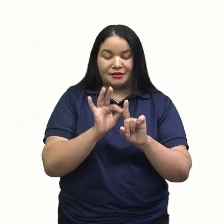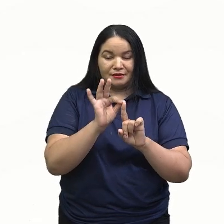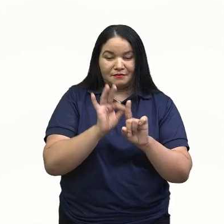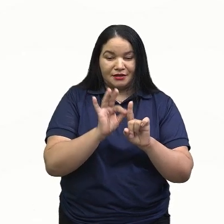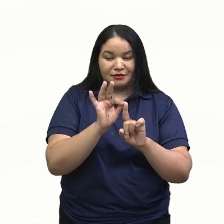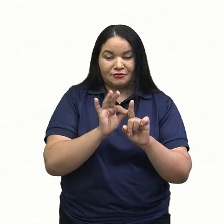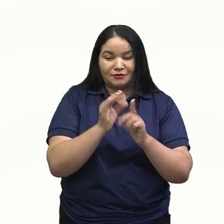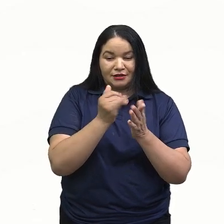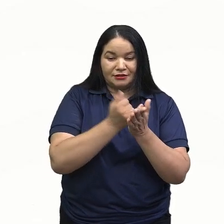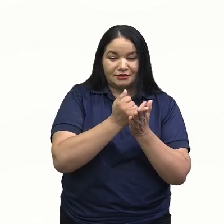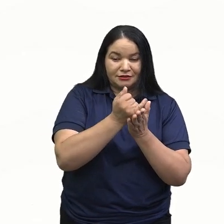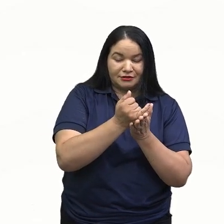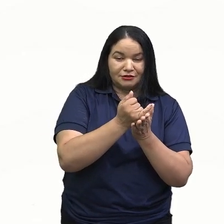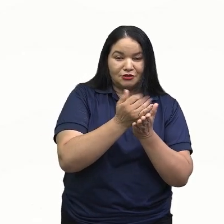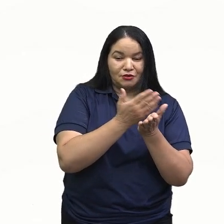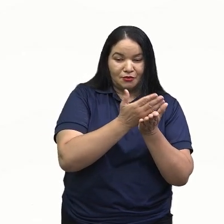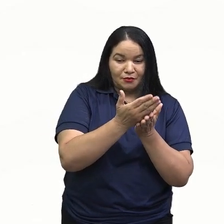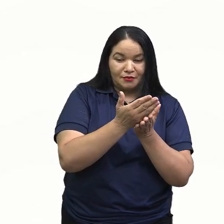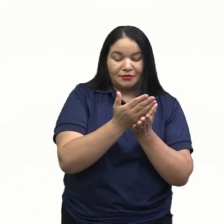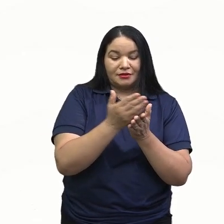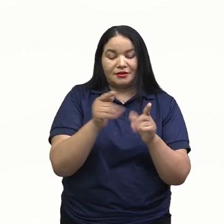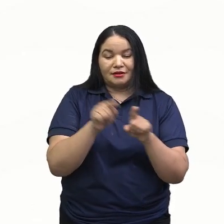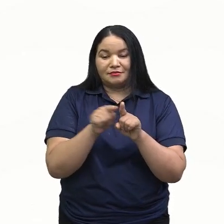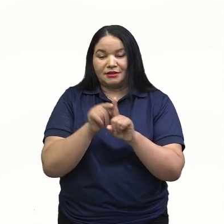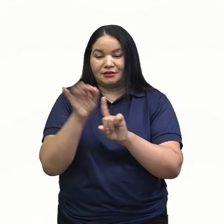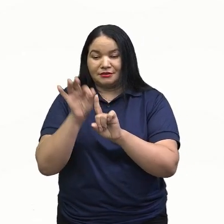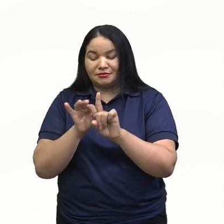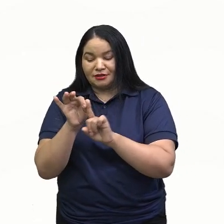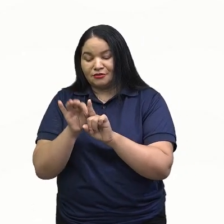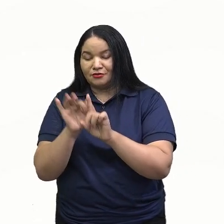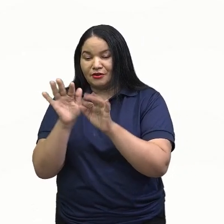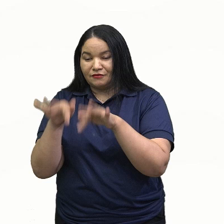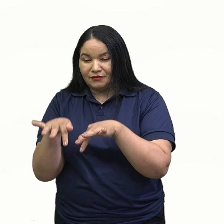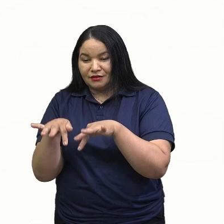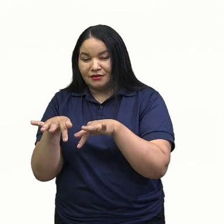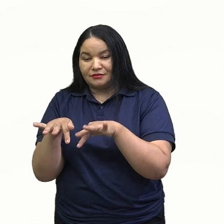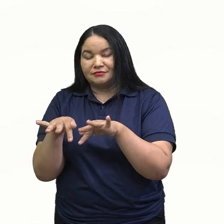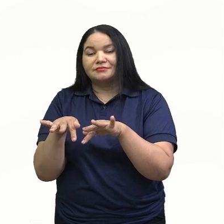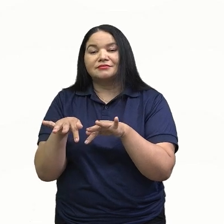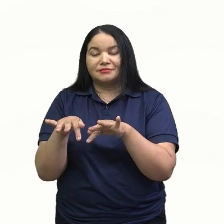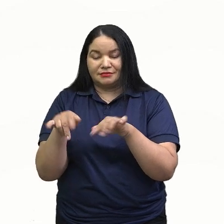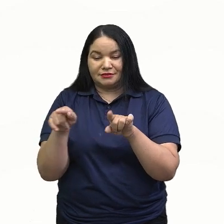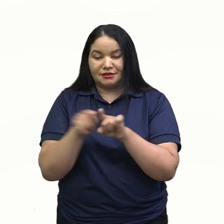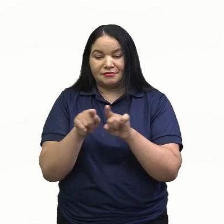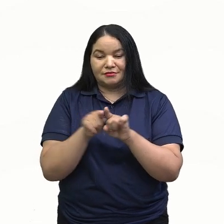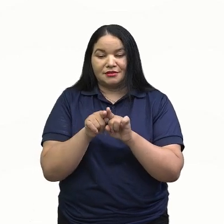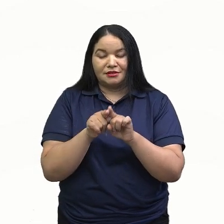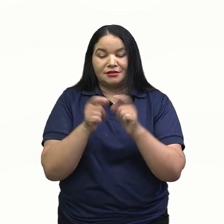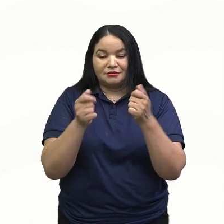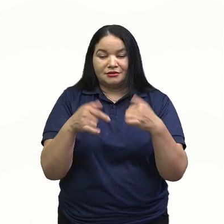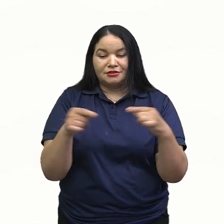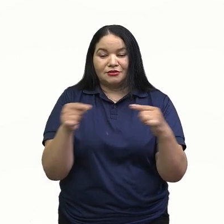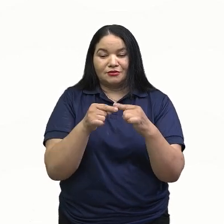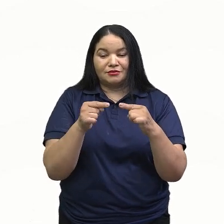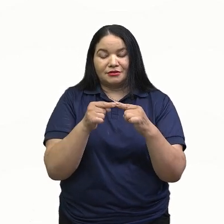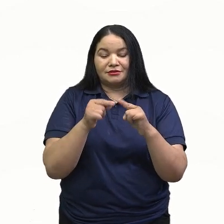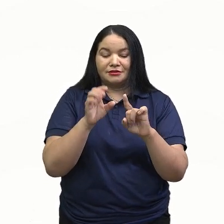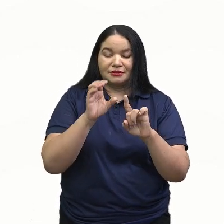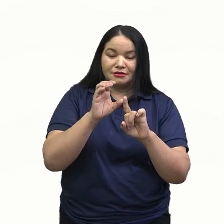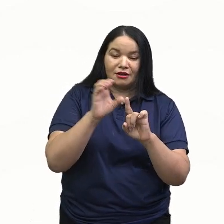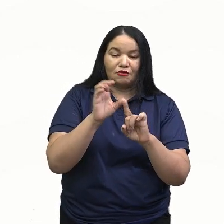temperatura inicial e a temperatura final do sistema, podendo ser expressa em graus Celsius,